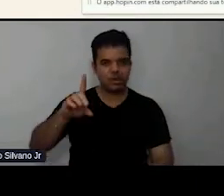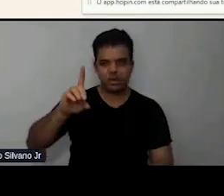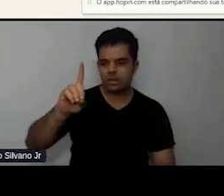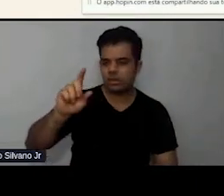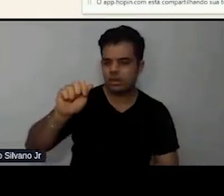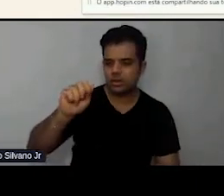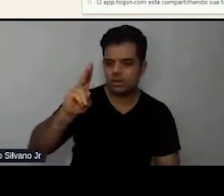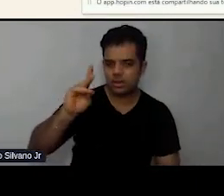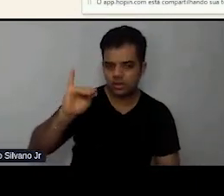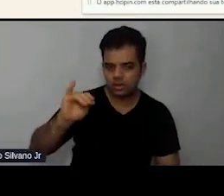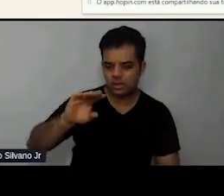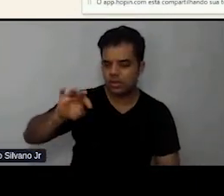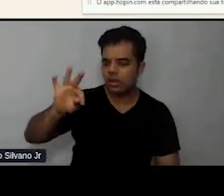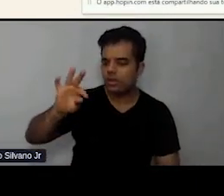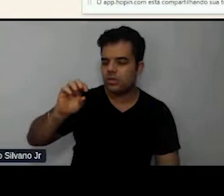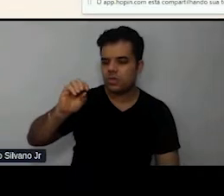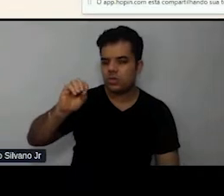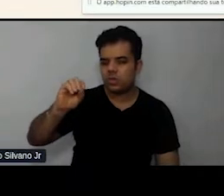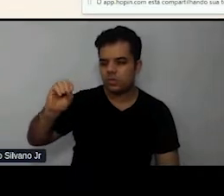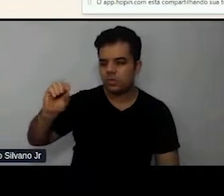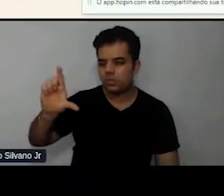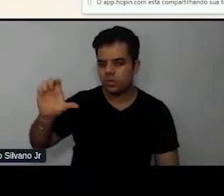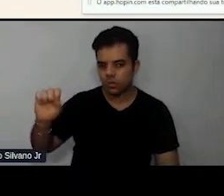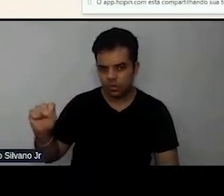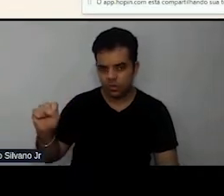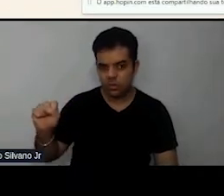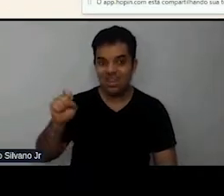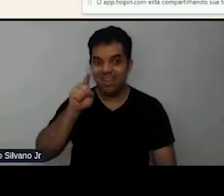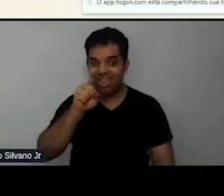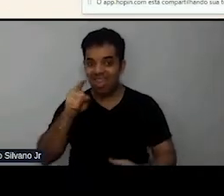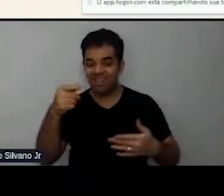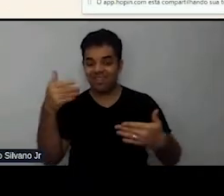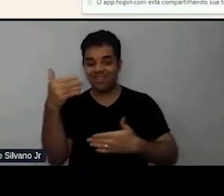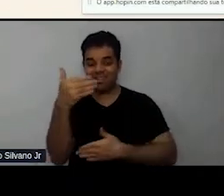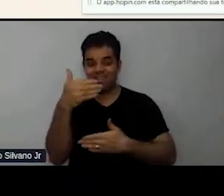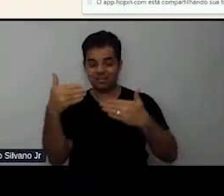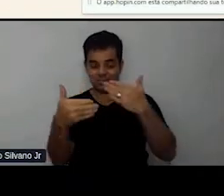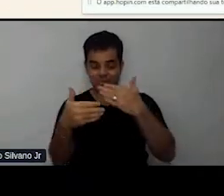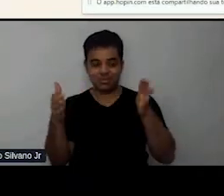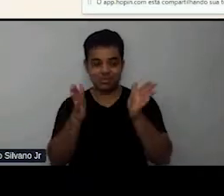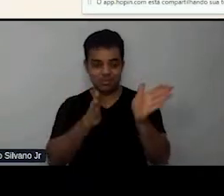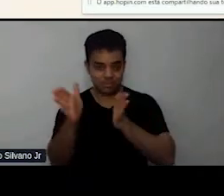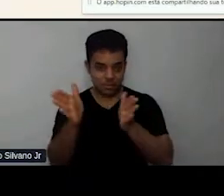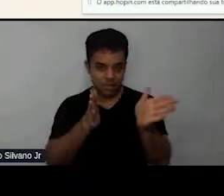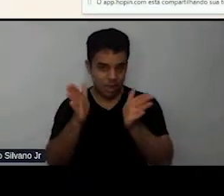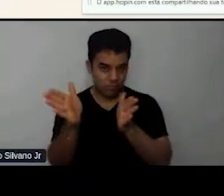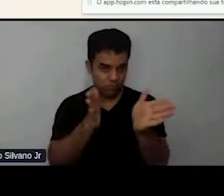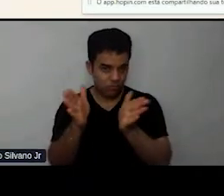navegador. E essa árvore de acessibilidade, por exemplo, desse artigo em específico, mostra